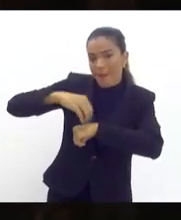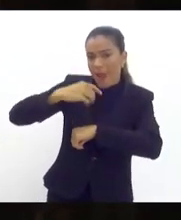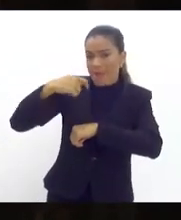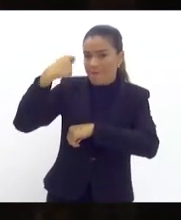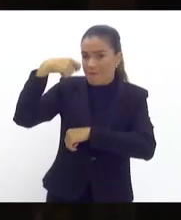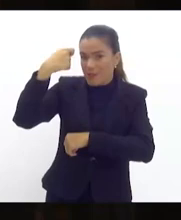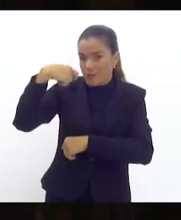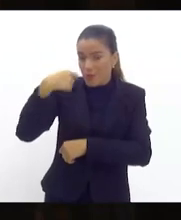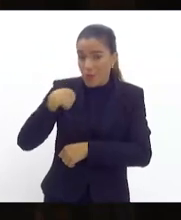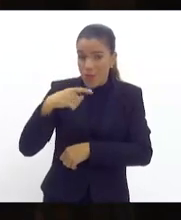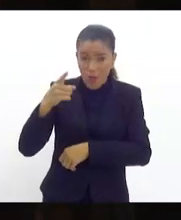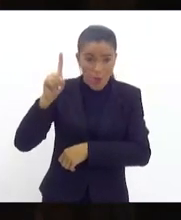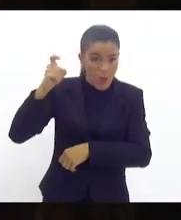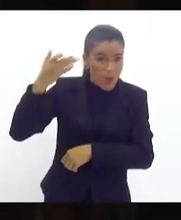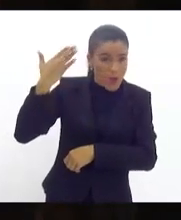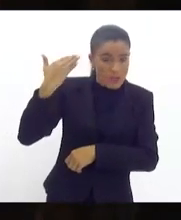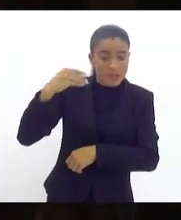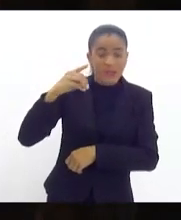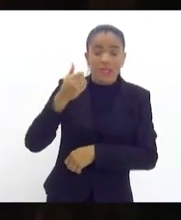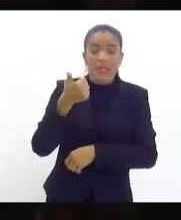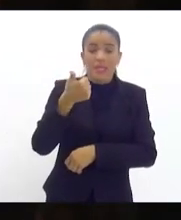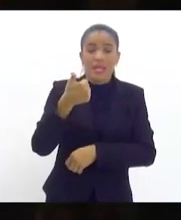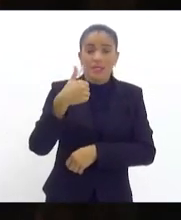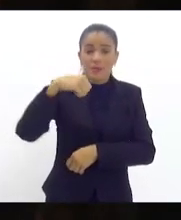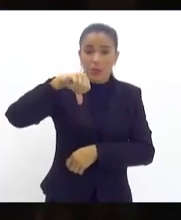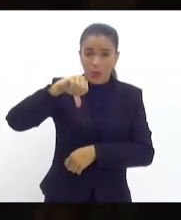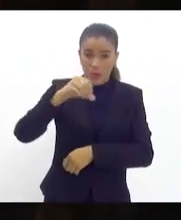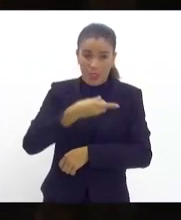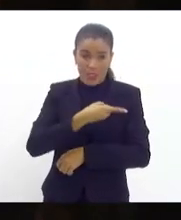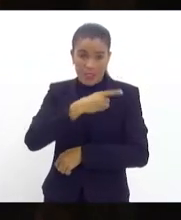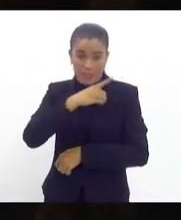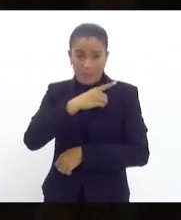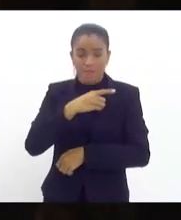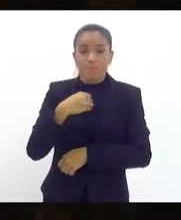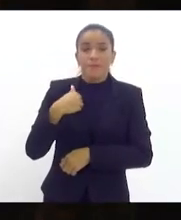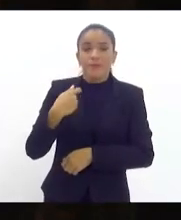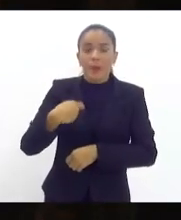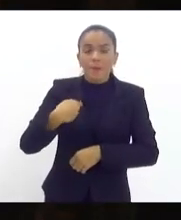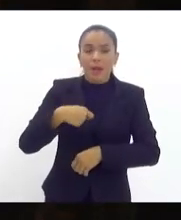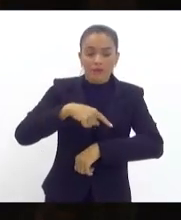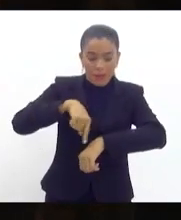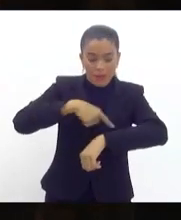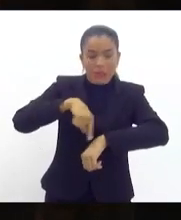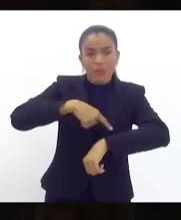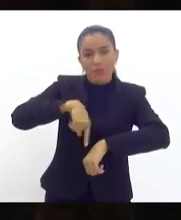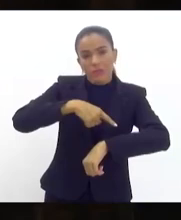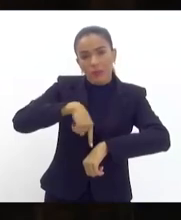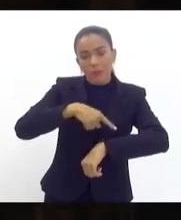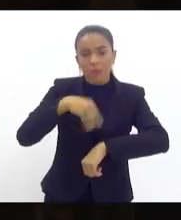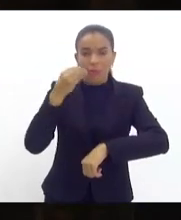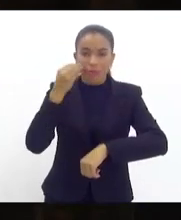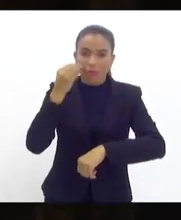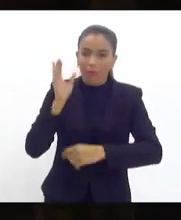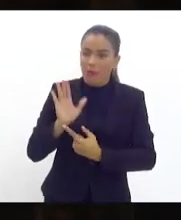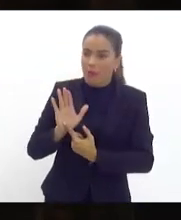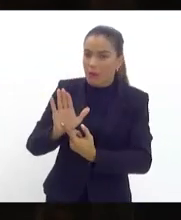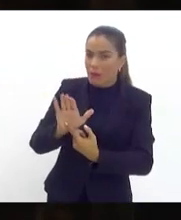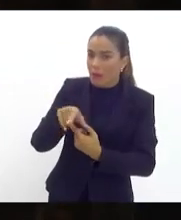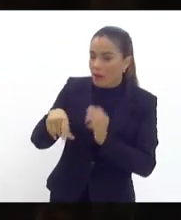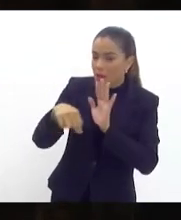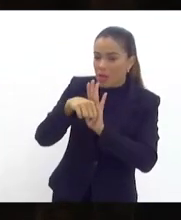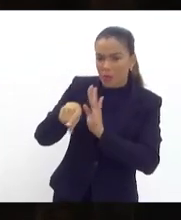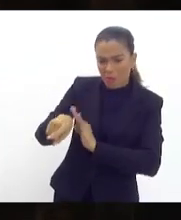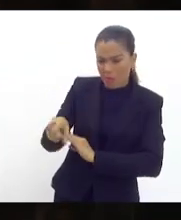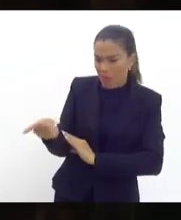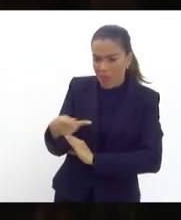quando estava afim da 19 aqui o pessoal sabe disso eu tinha que passar boa parte do meu tempo tentando mostrar que determinado crime